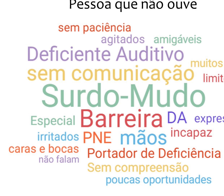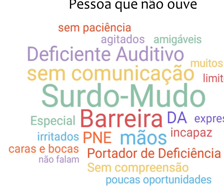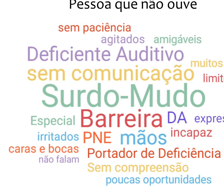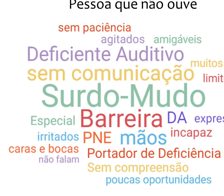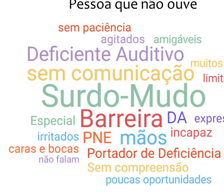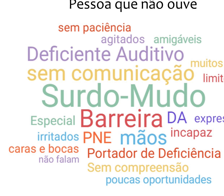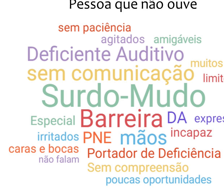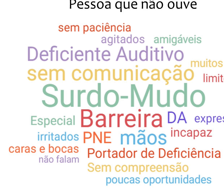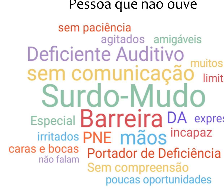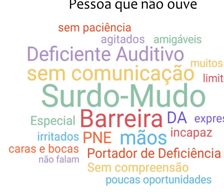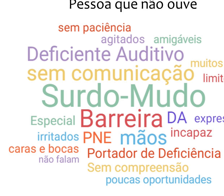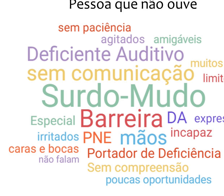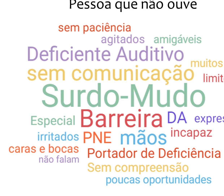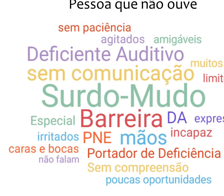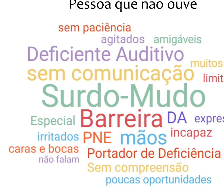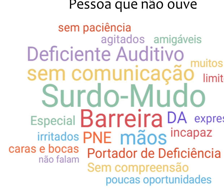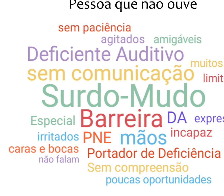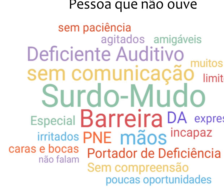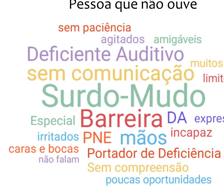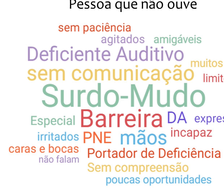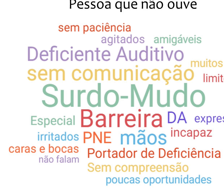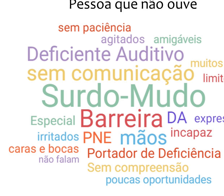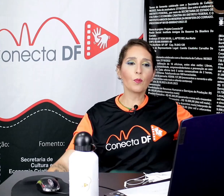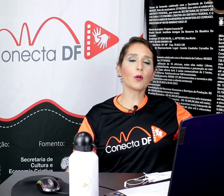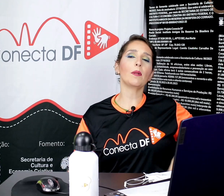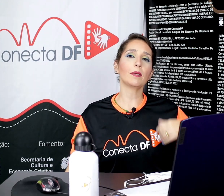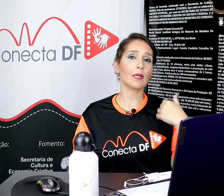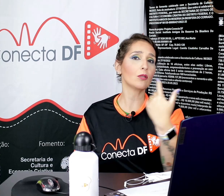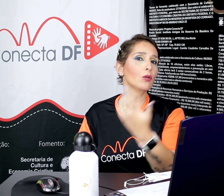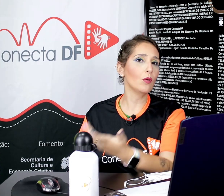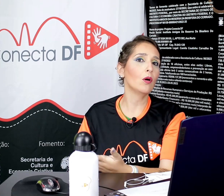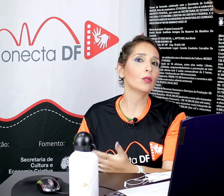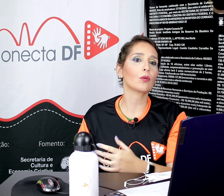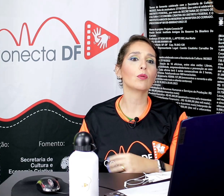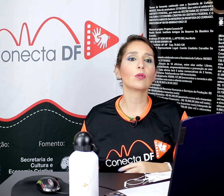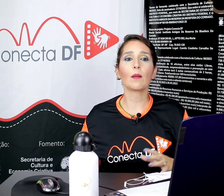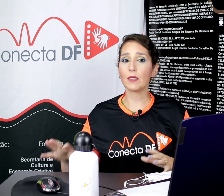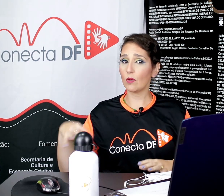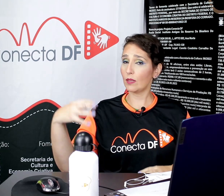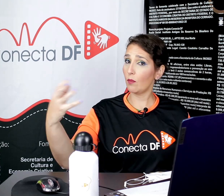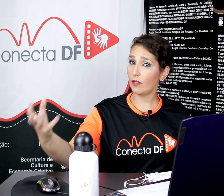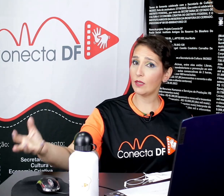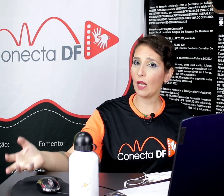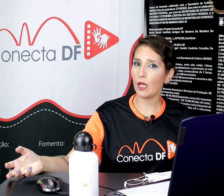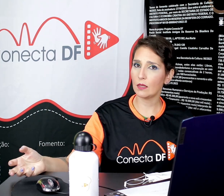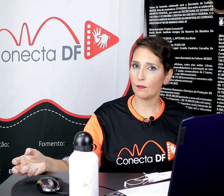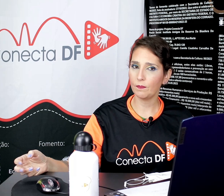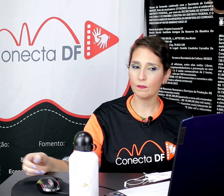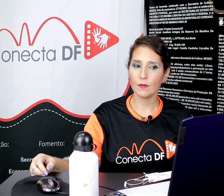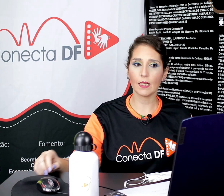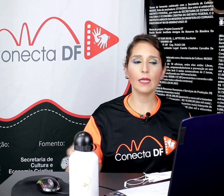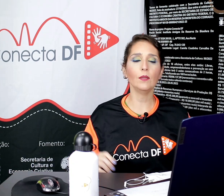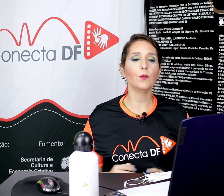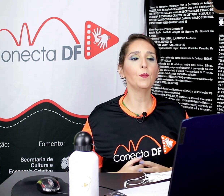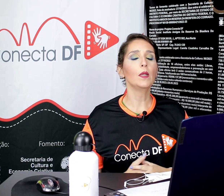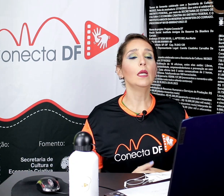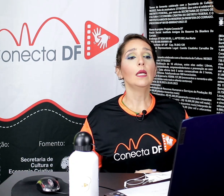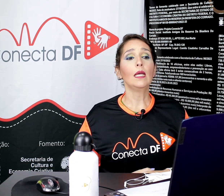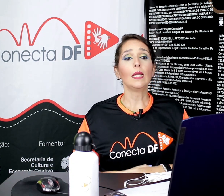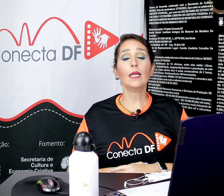com aquela pessoa. Então, a gente tem que parar de pensar que o problema está só no outro ou só na pessoa que tem uma deficiência.